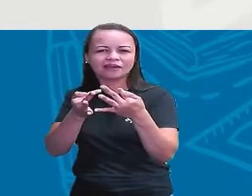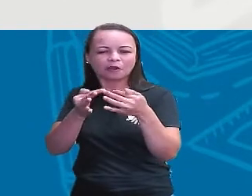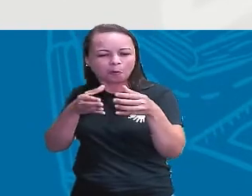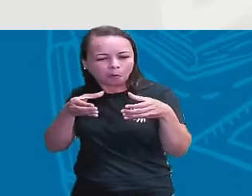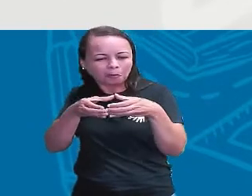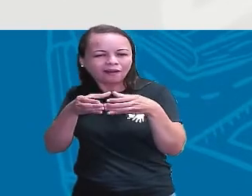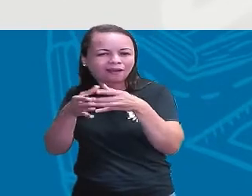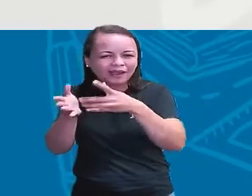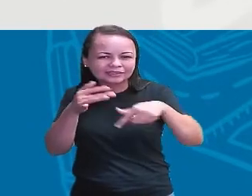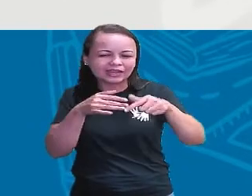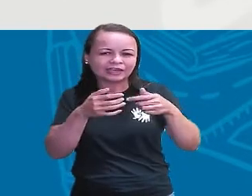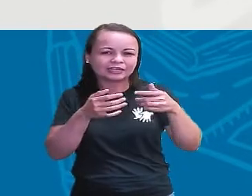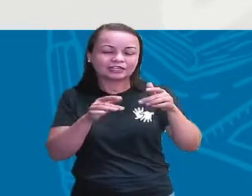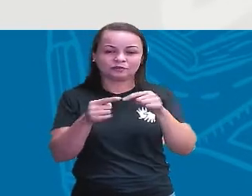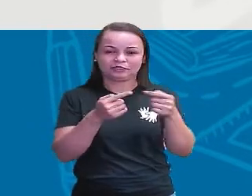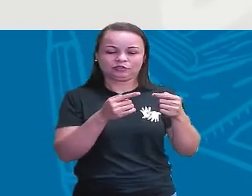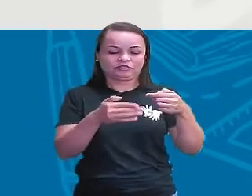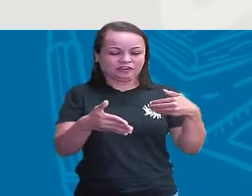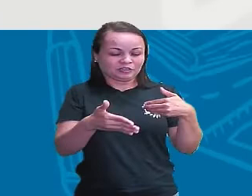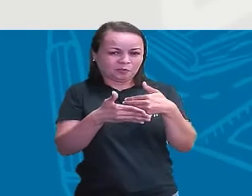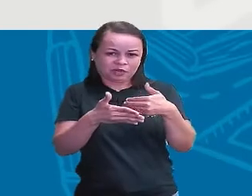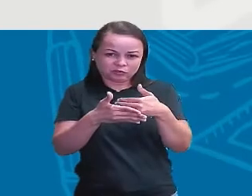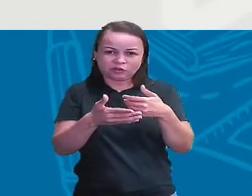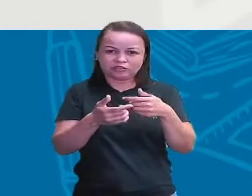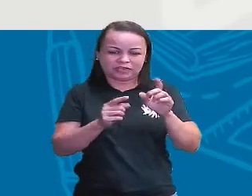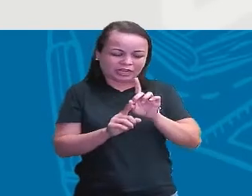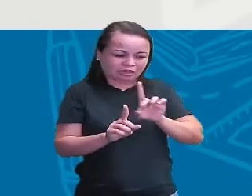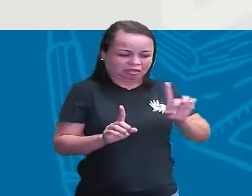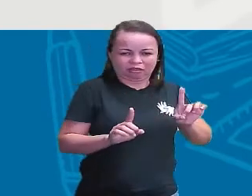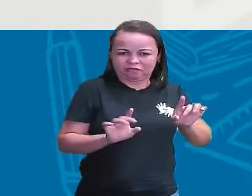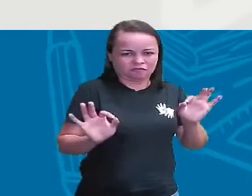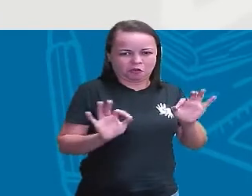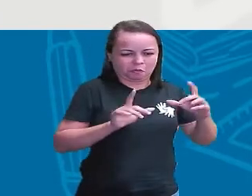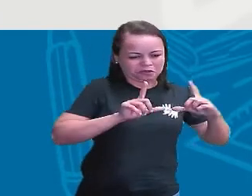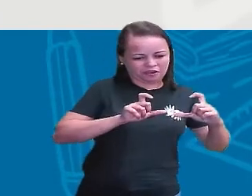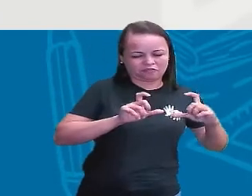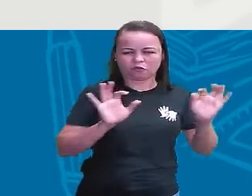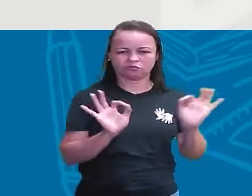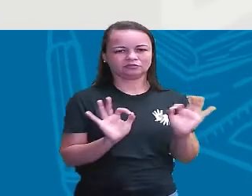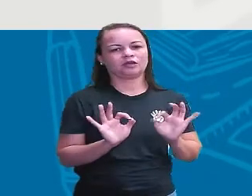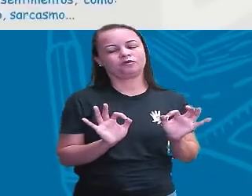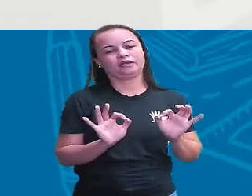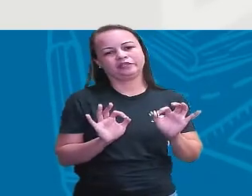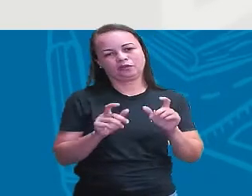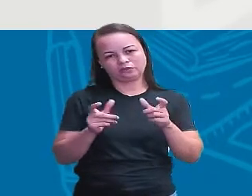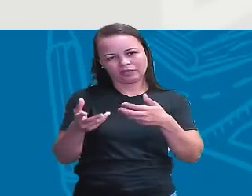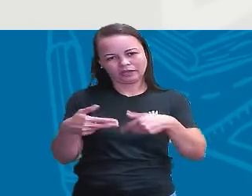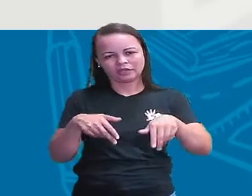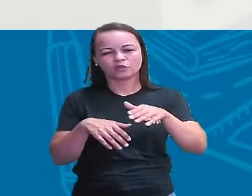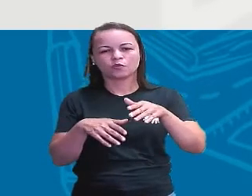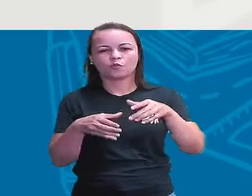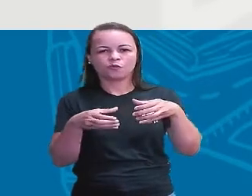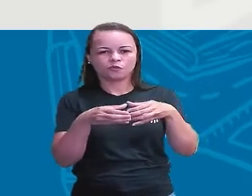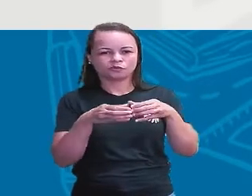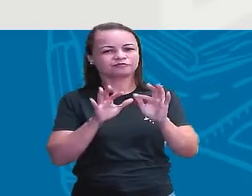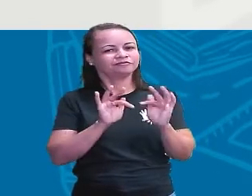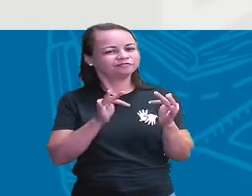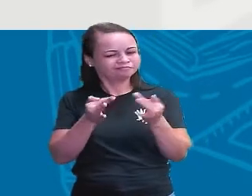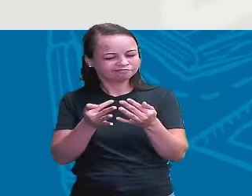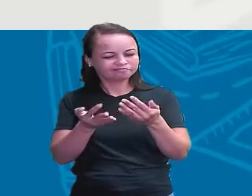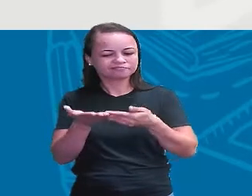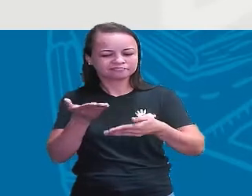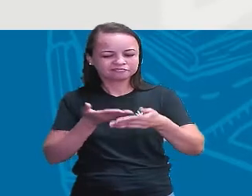o seu parente mais próximo ali ficasse de fora, né? Então, percebemos aí uma situação familiar. Temos também